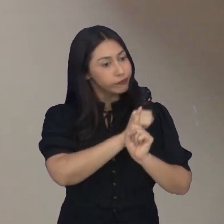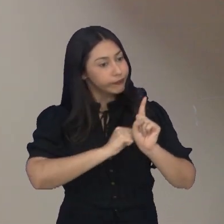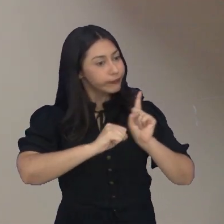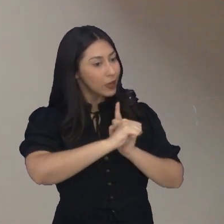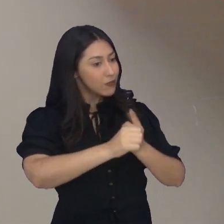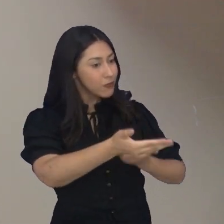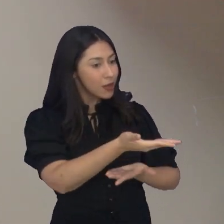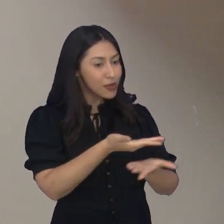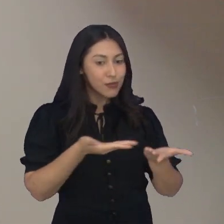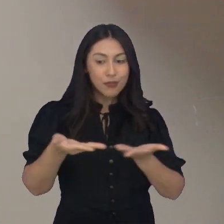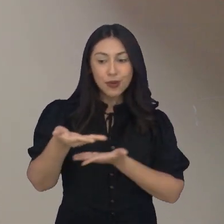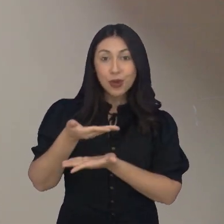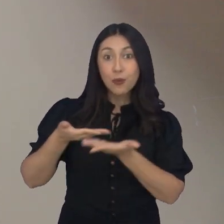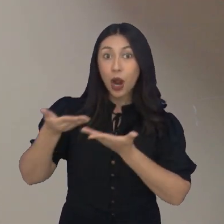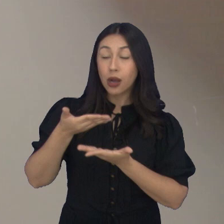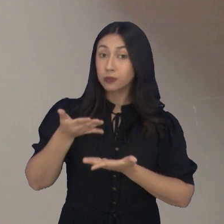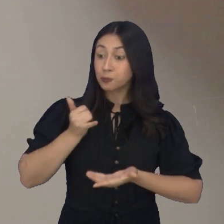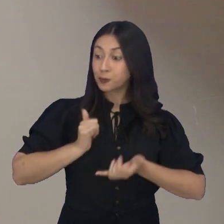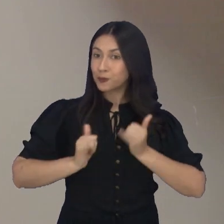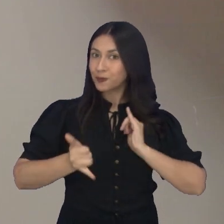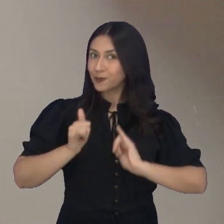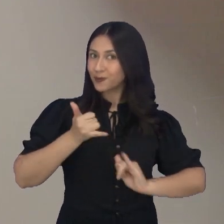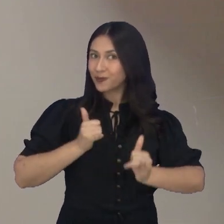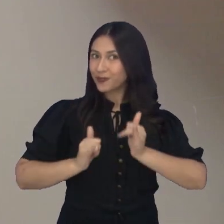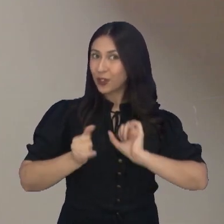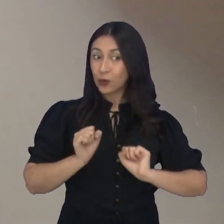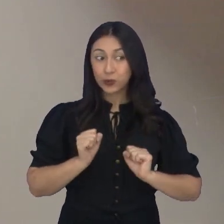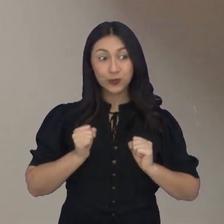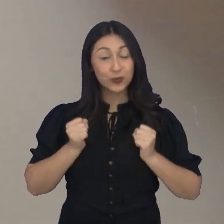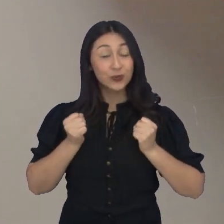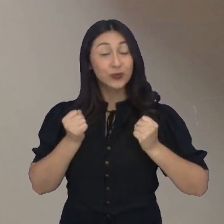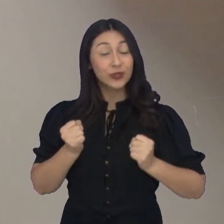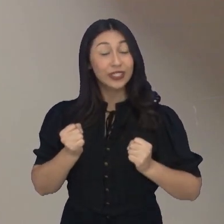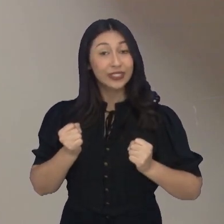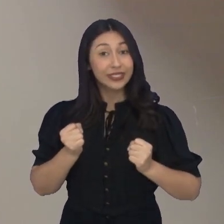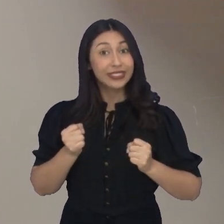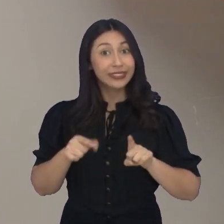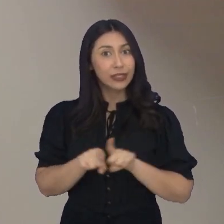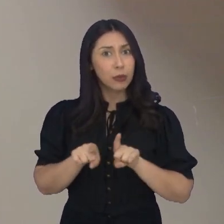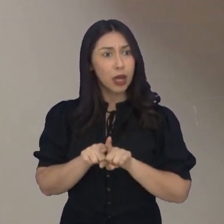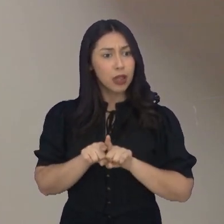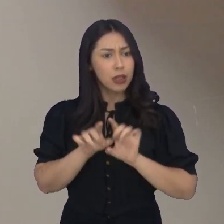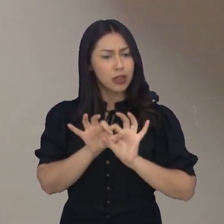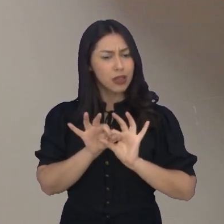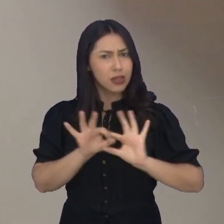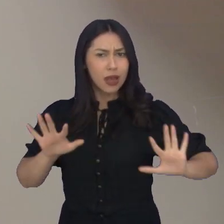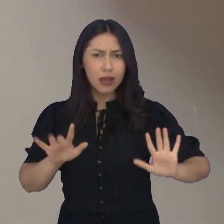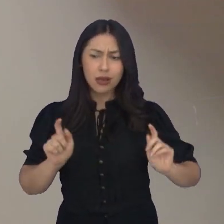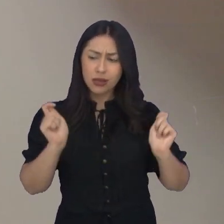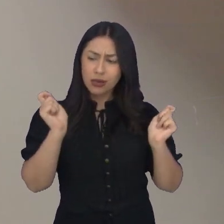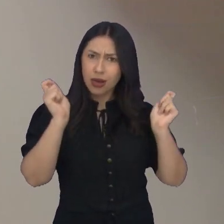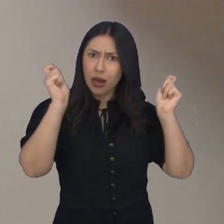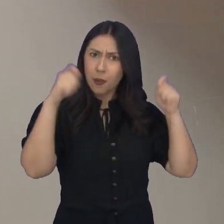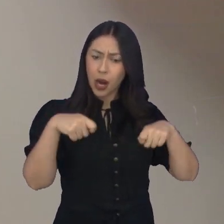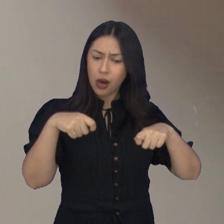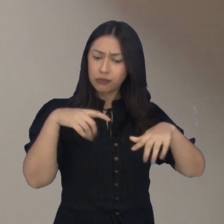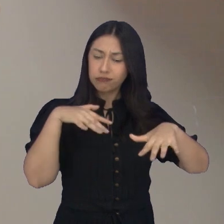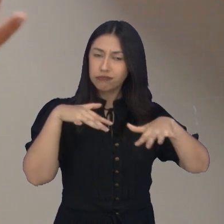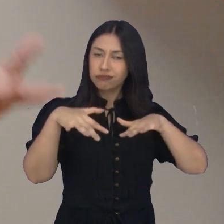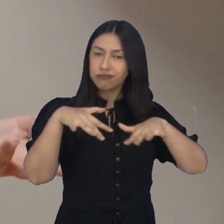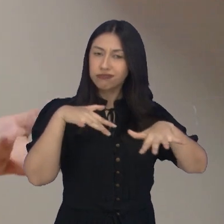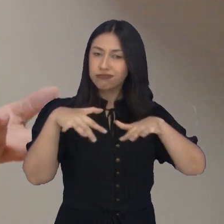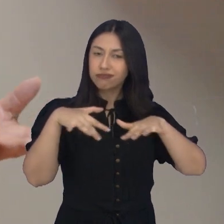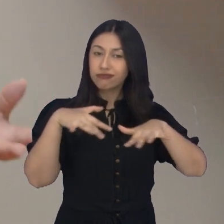socialização, aumentar a energia, a disposição, a autonomia, a capacidade de se movimentar e